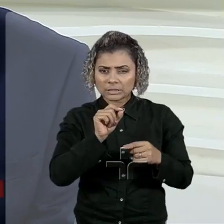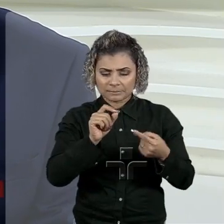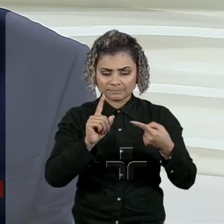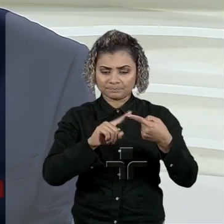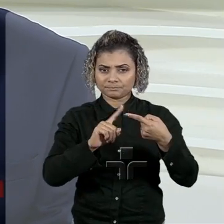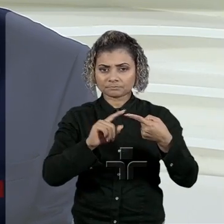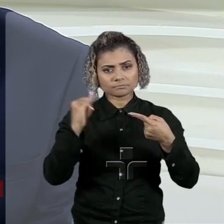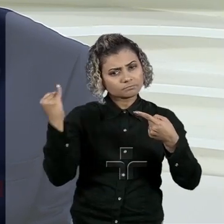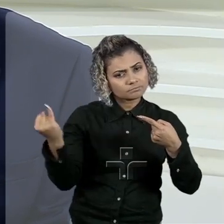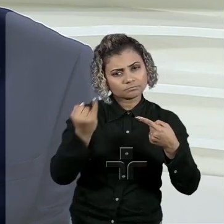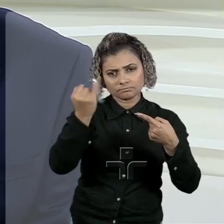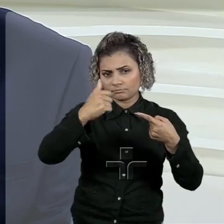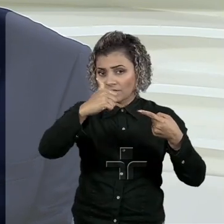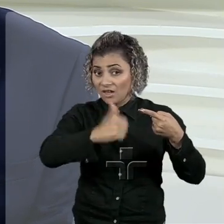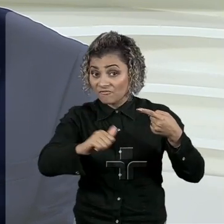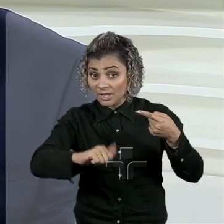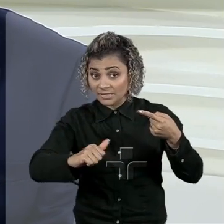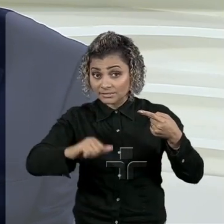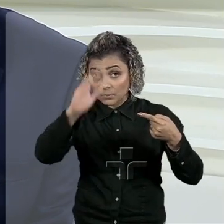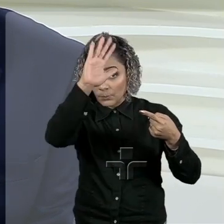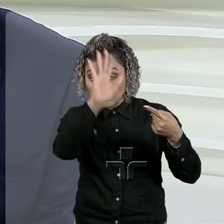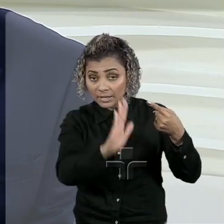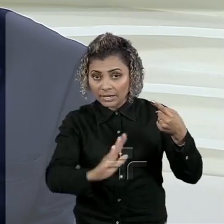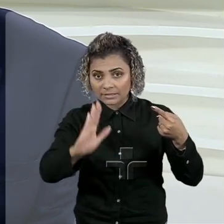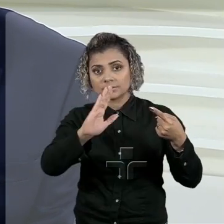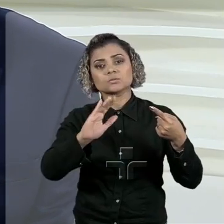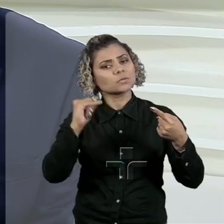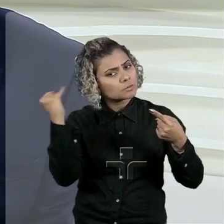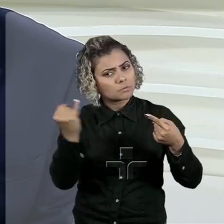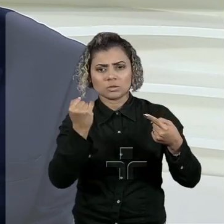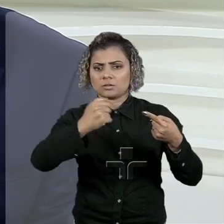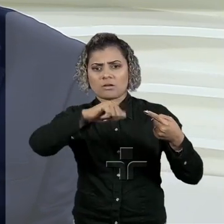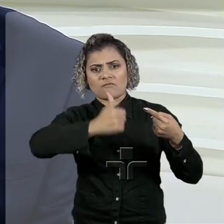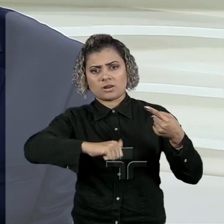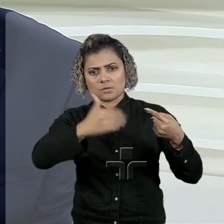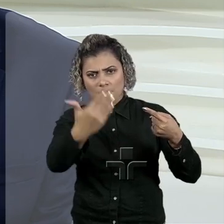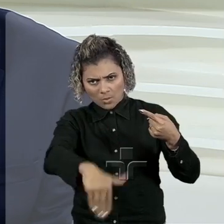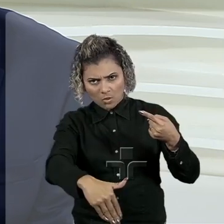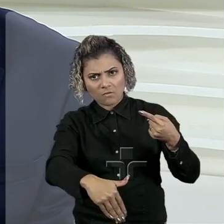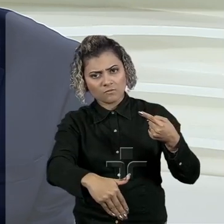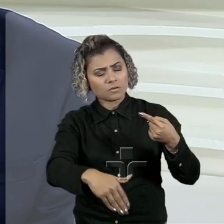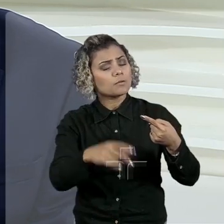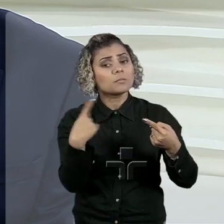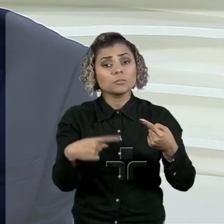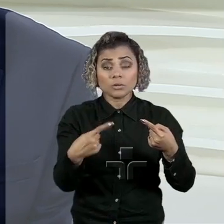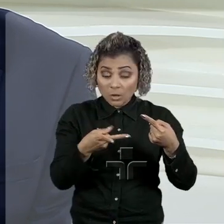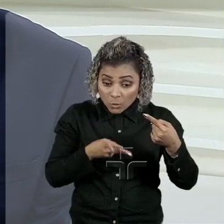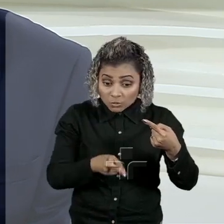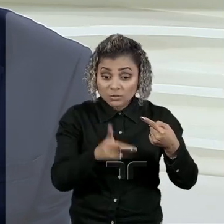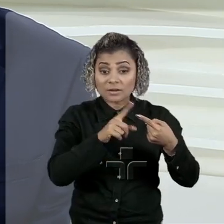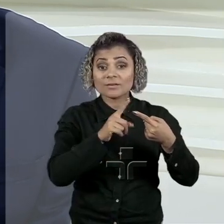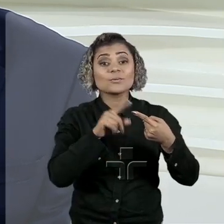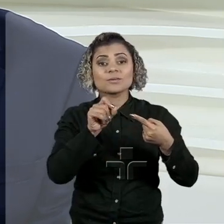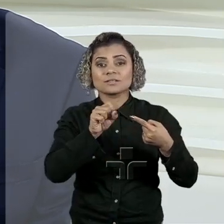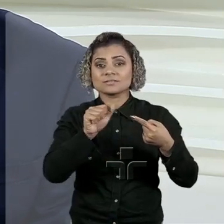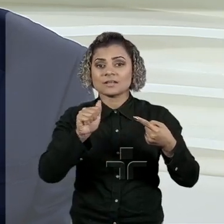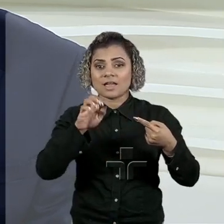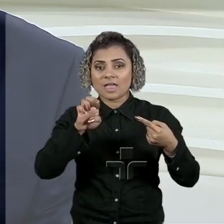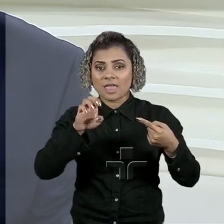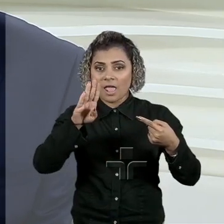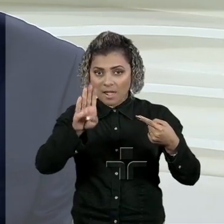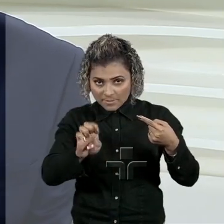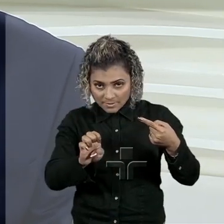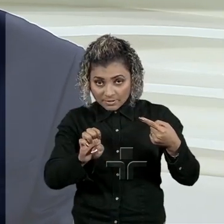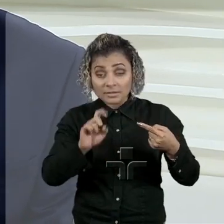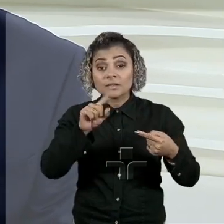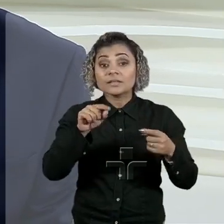importância das avaliações nacionais para o país, né? Eu acho que ter a continuidade do SAEB, que gera